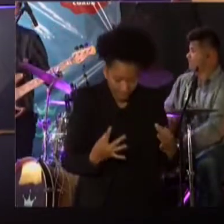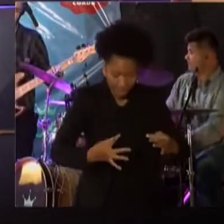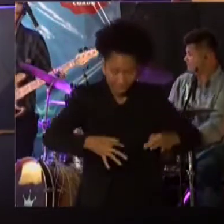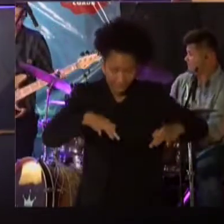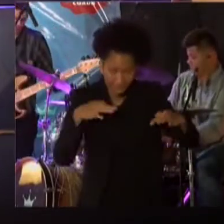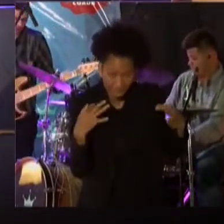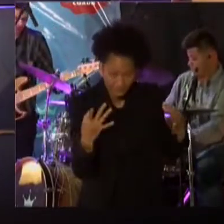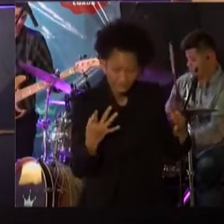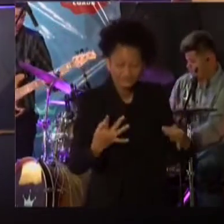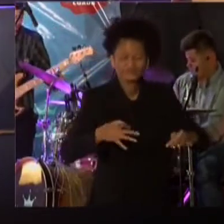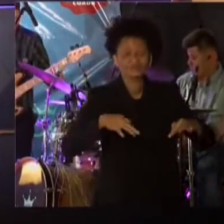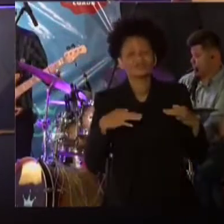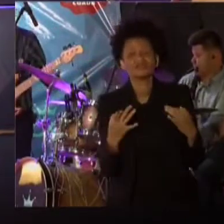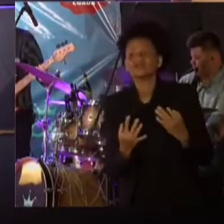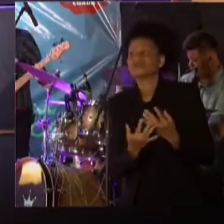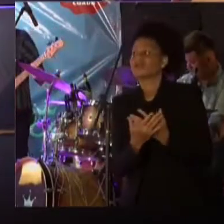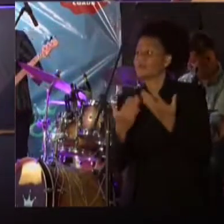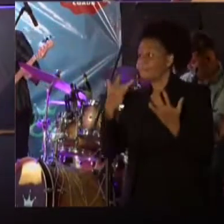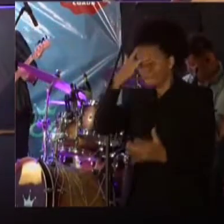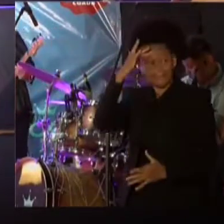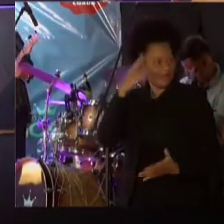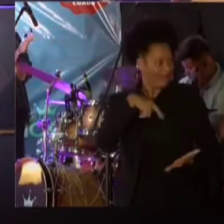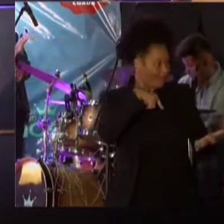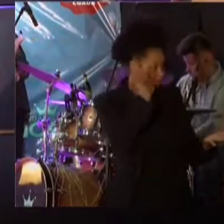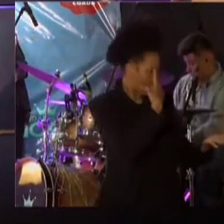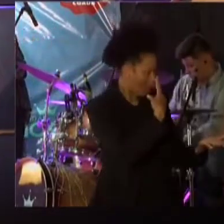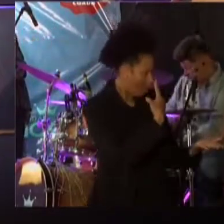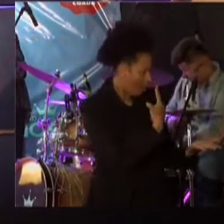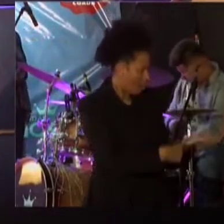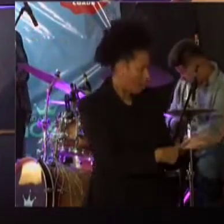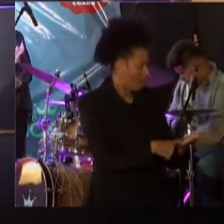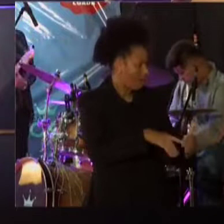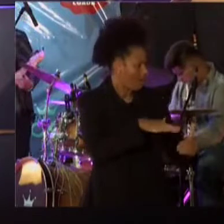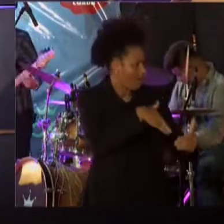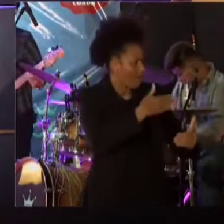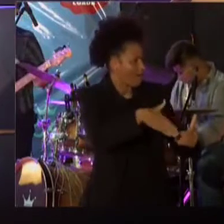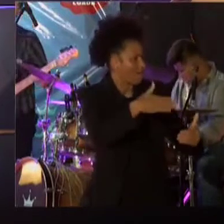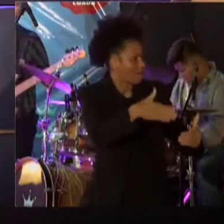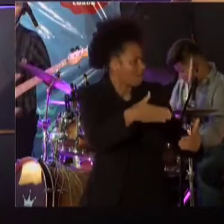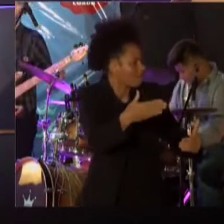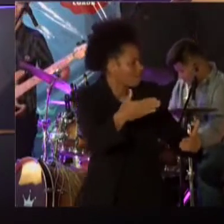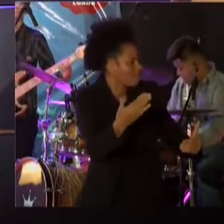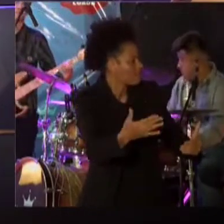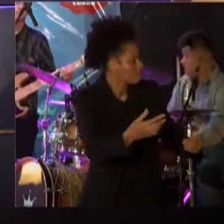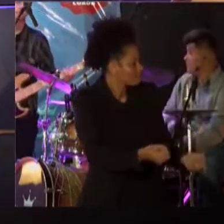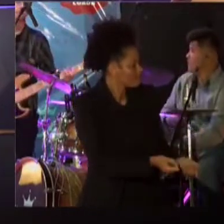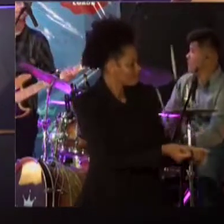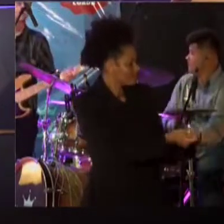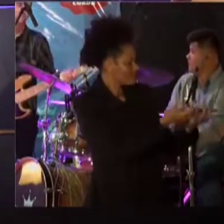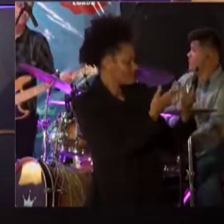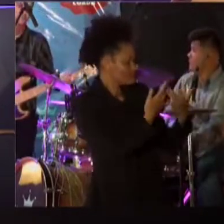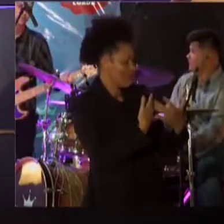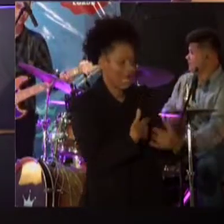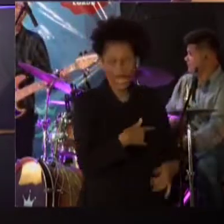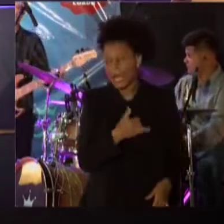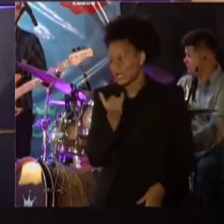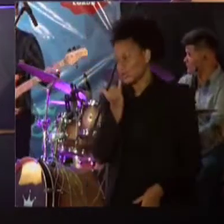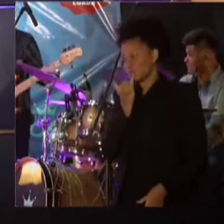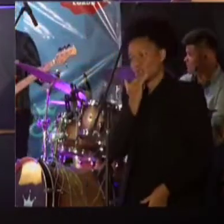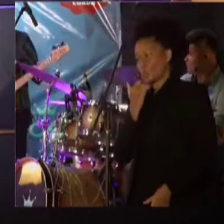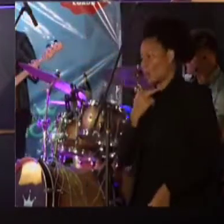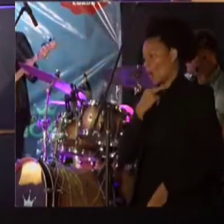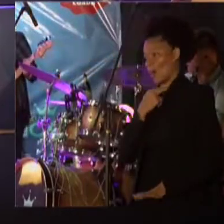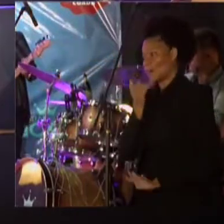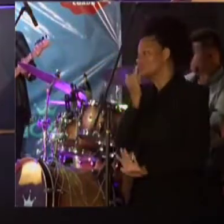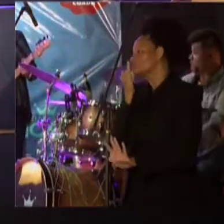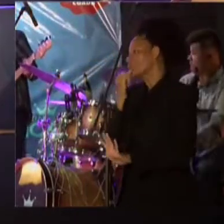Quando contamos com alguém e quando mais precisa ouvir: agora eu não posso,